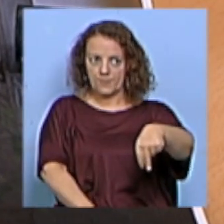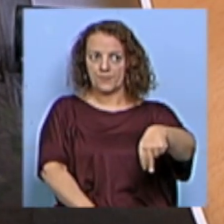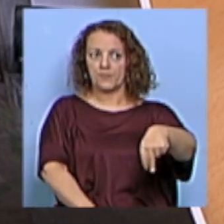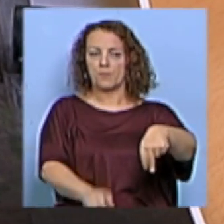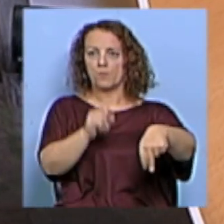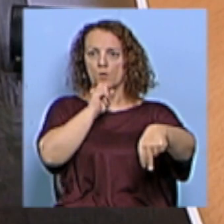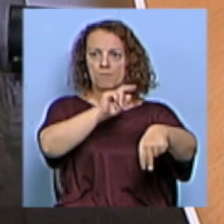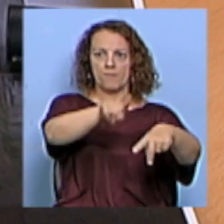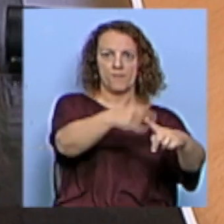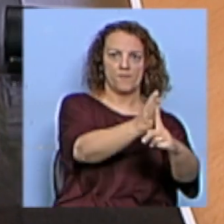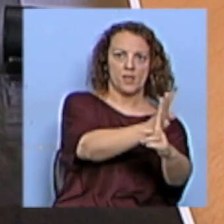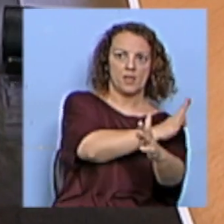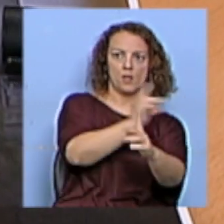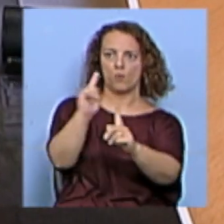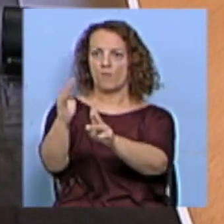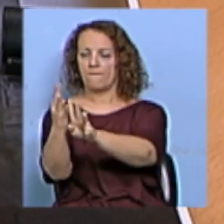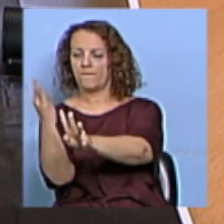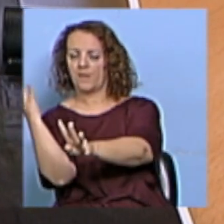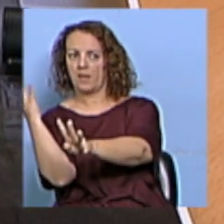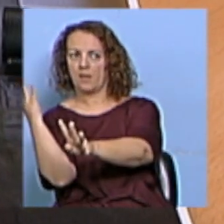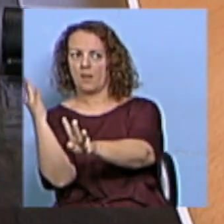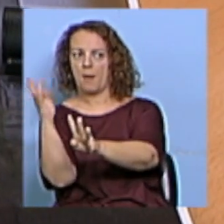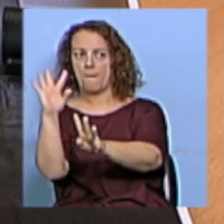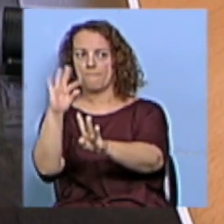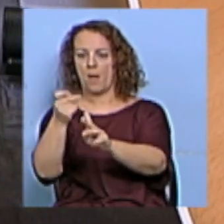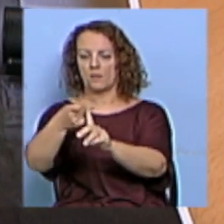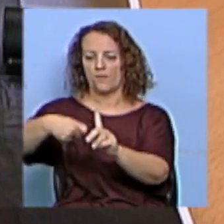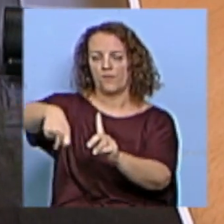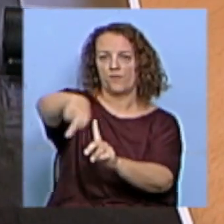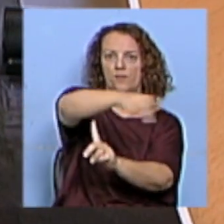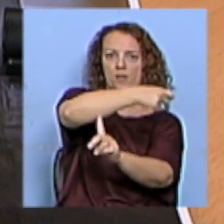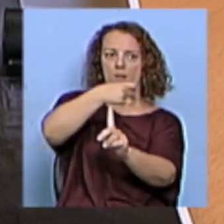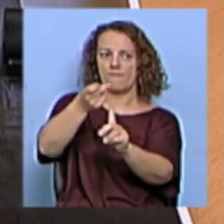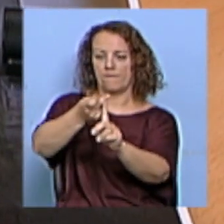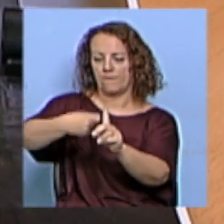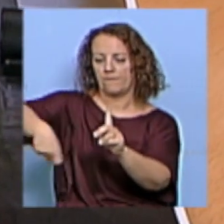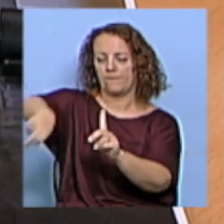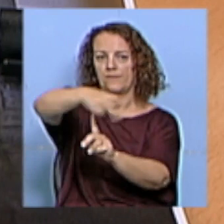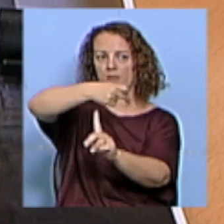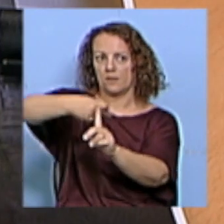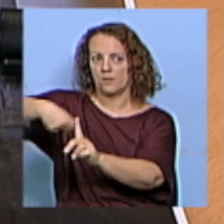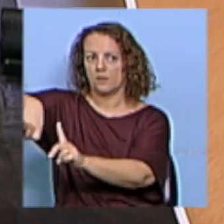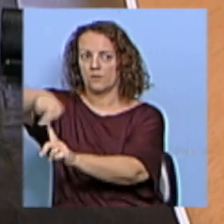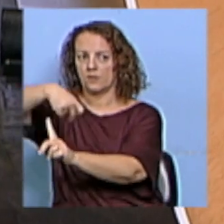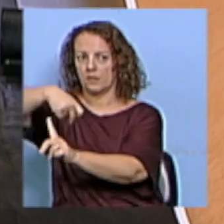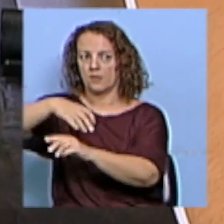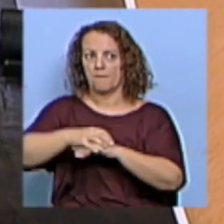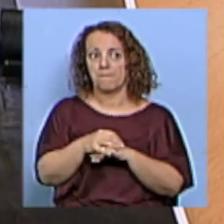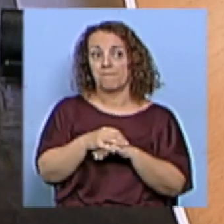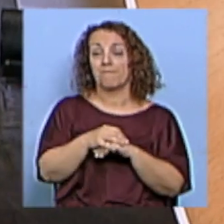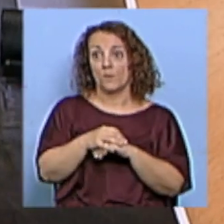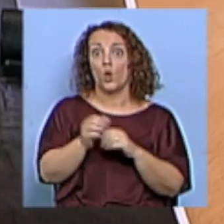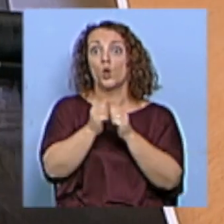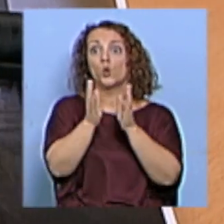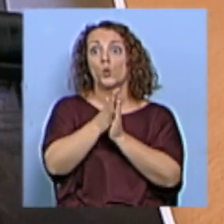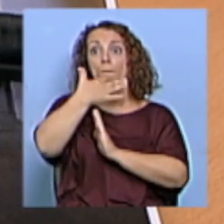outra fila. Uma fila, outra fila, circula assim, circula assim. Tem que sair a fila